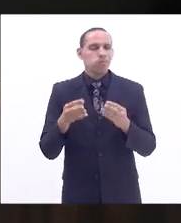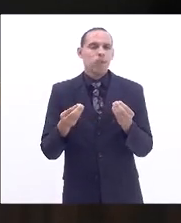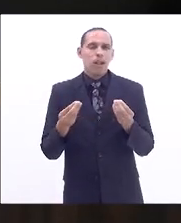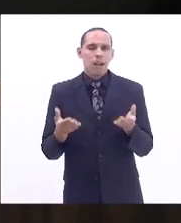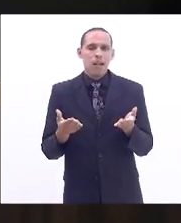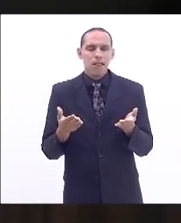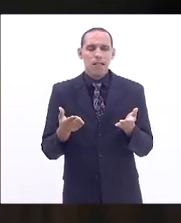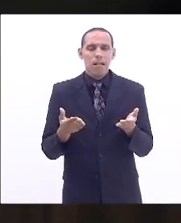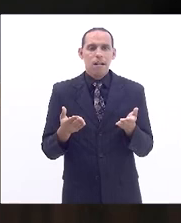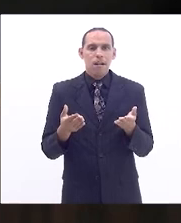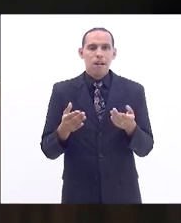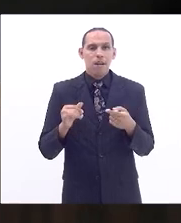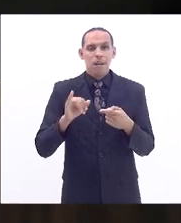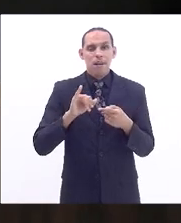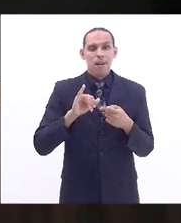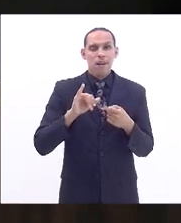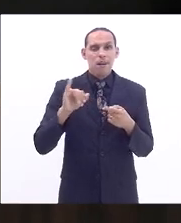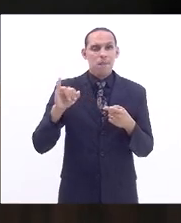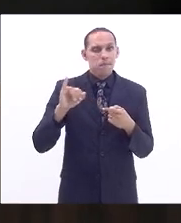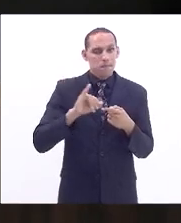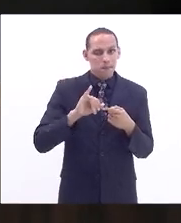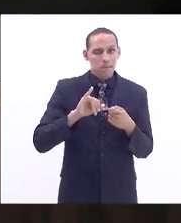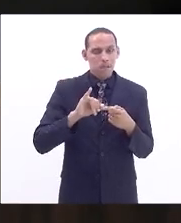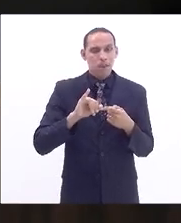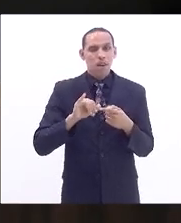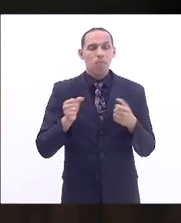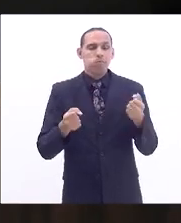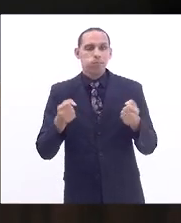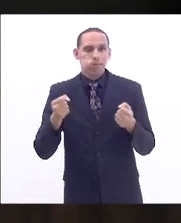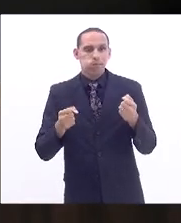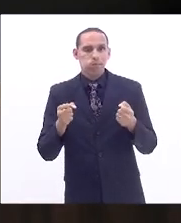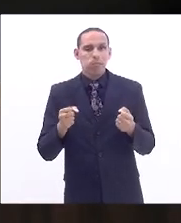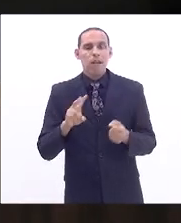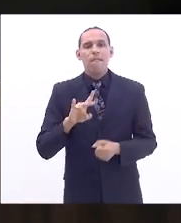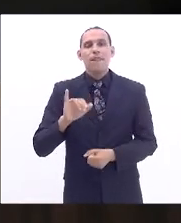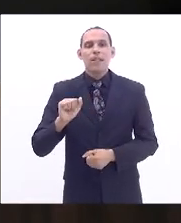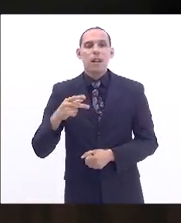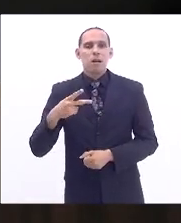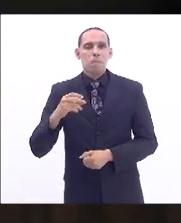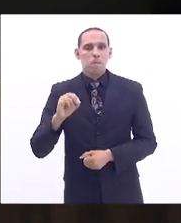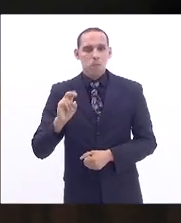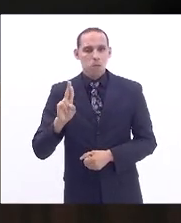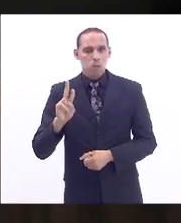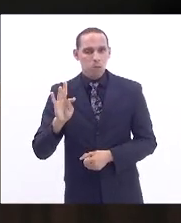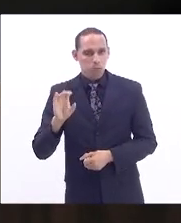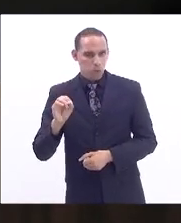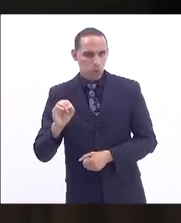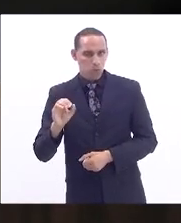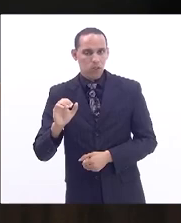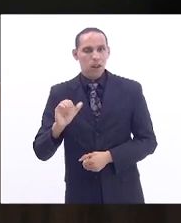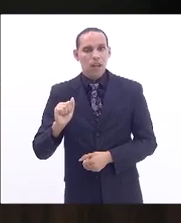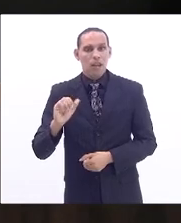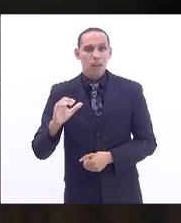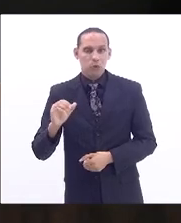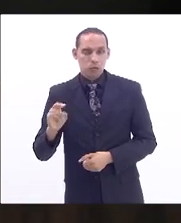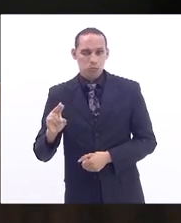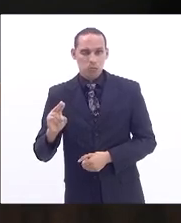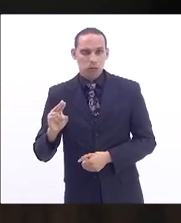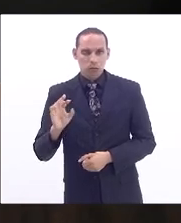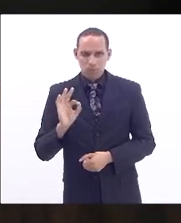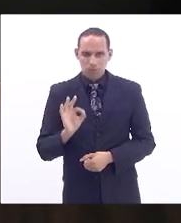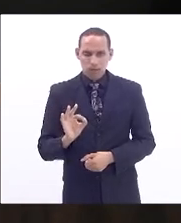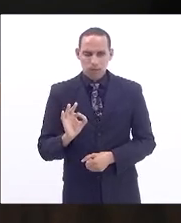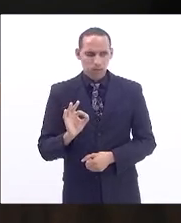possibilidade de importação de automóveis via Porto do Açu é isso Deputado máximo bom